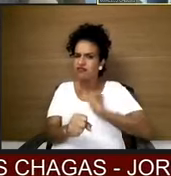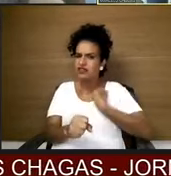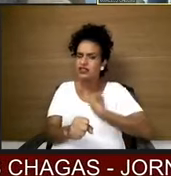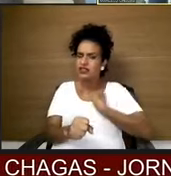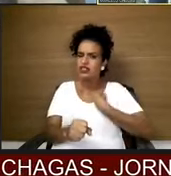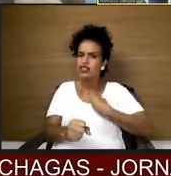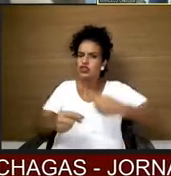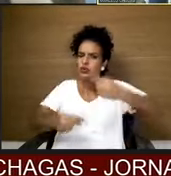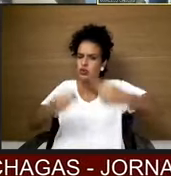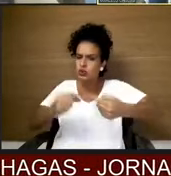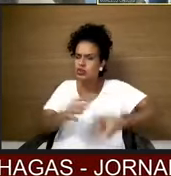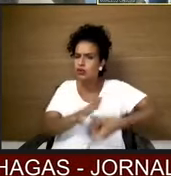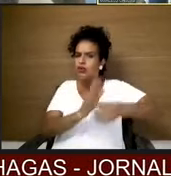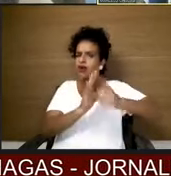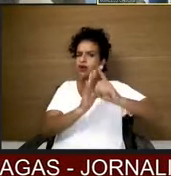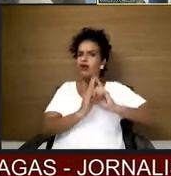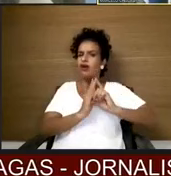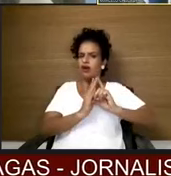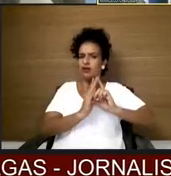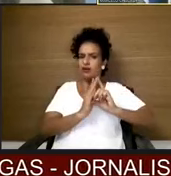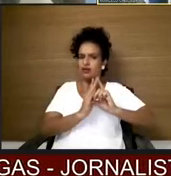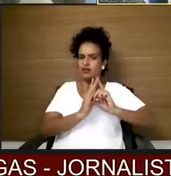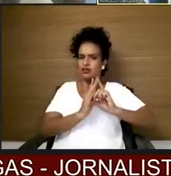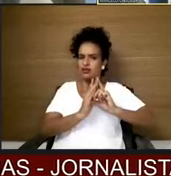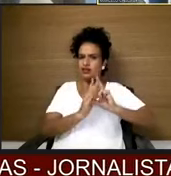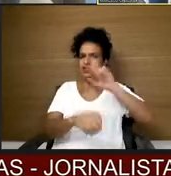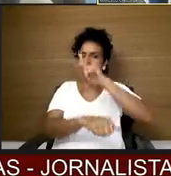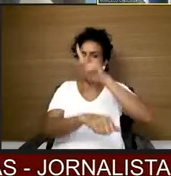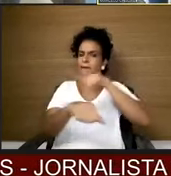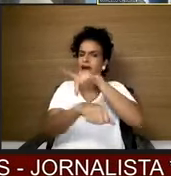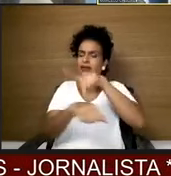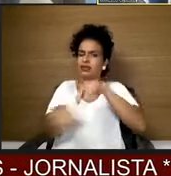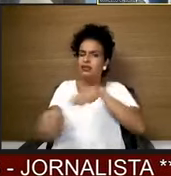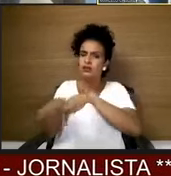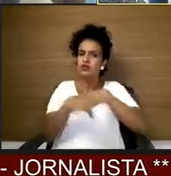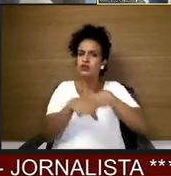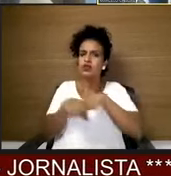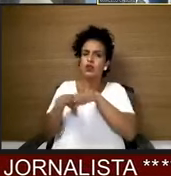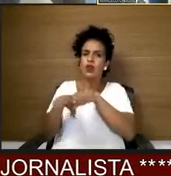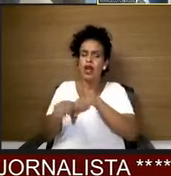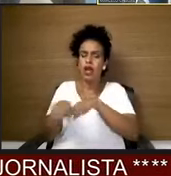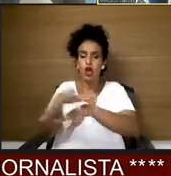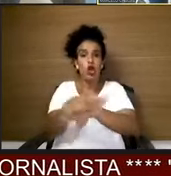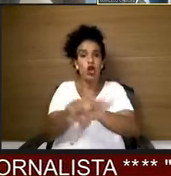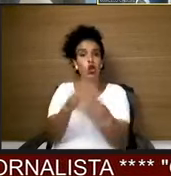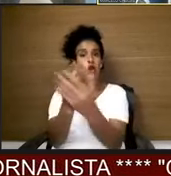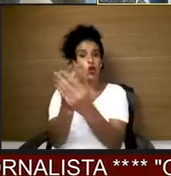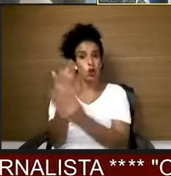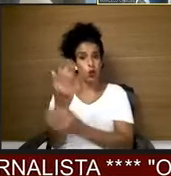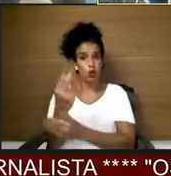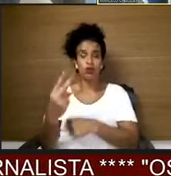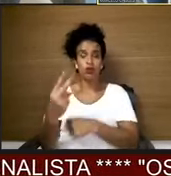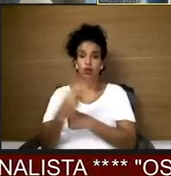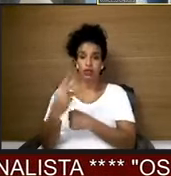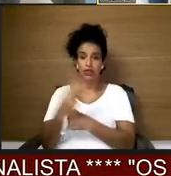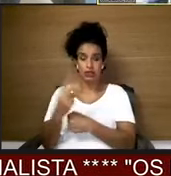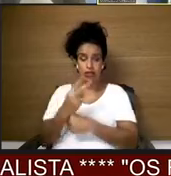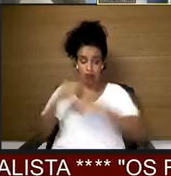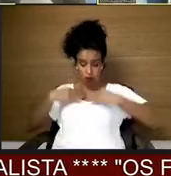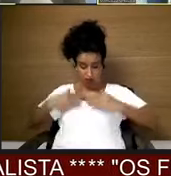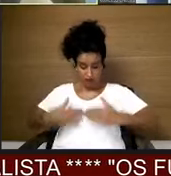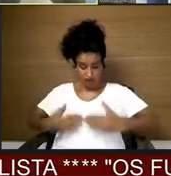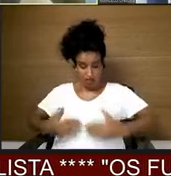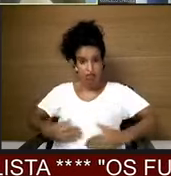anos atrás os quinhões desse país como um todo, luva, avental e touca.